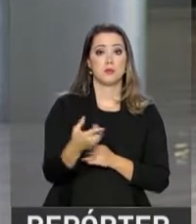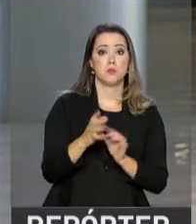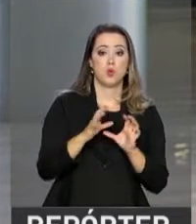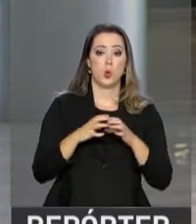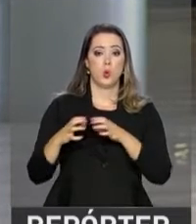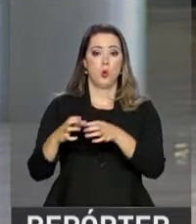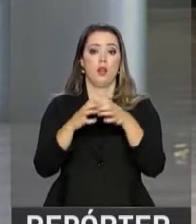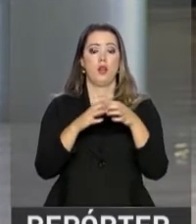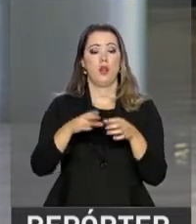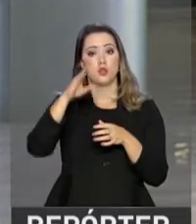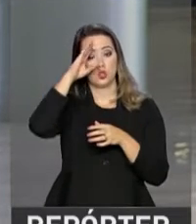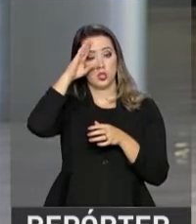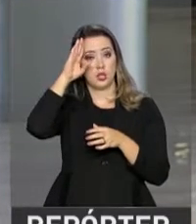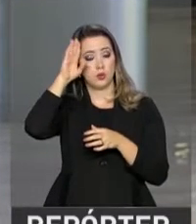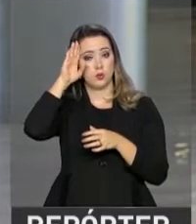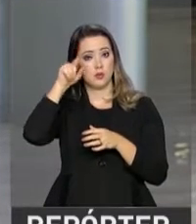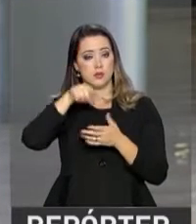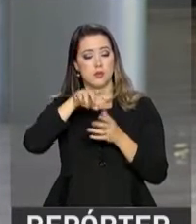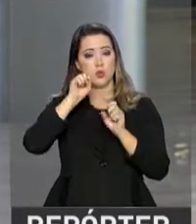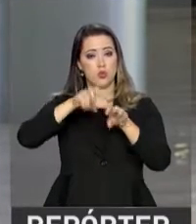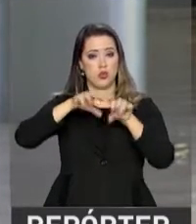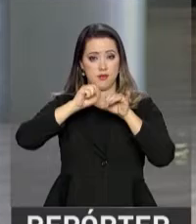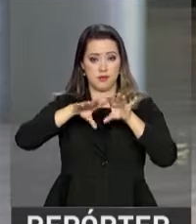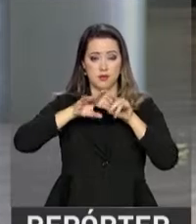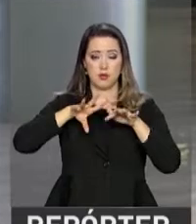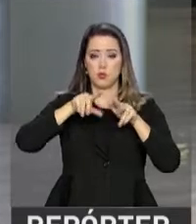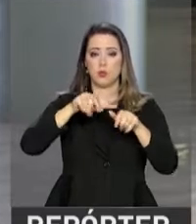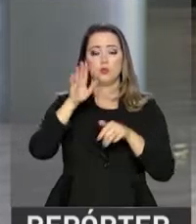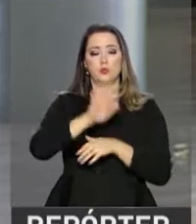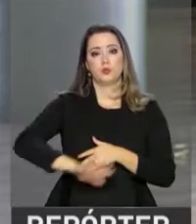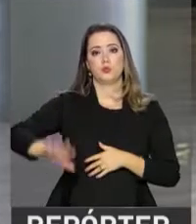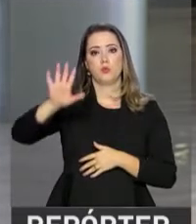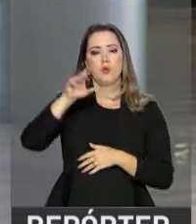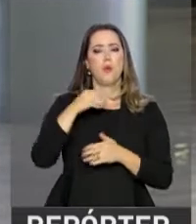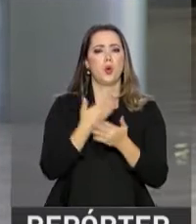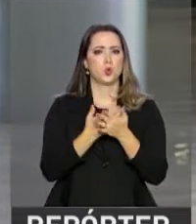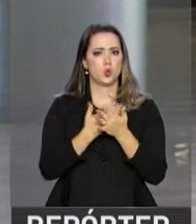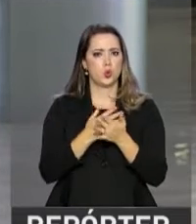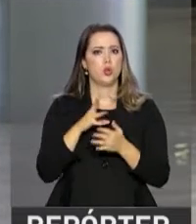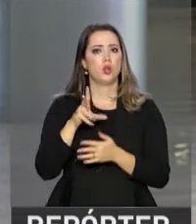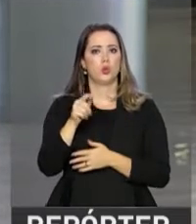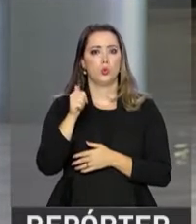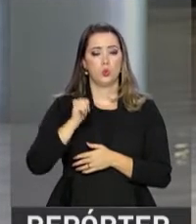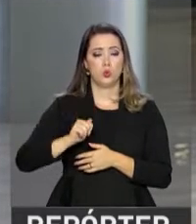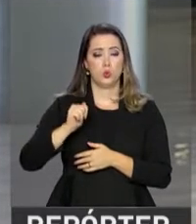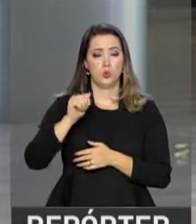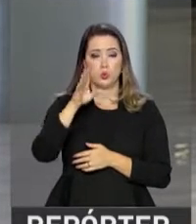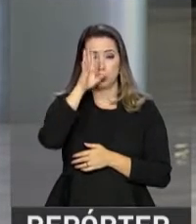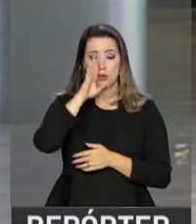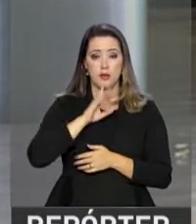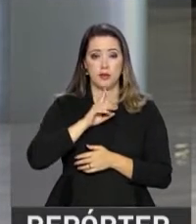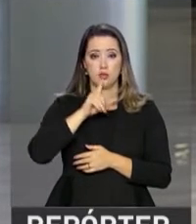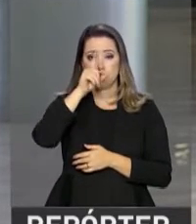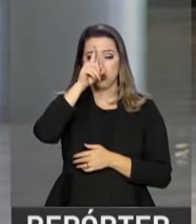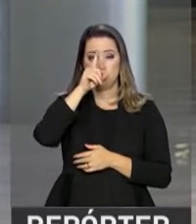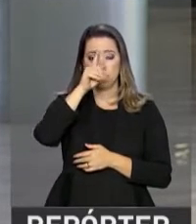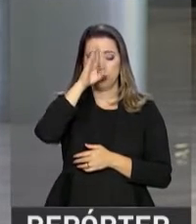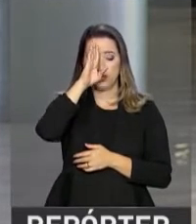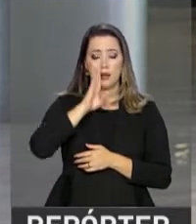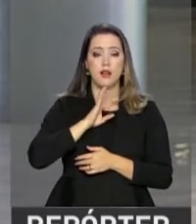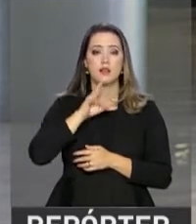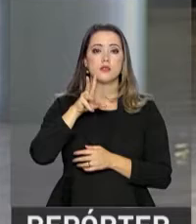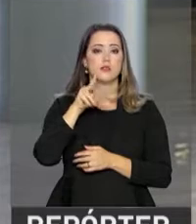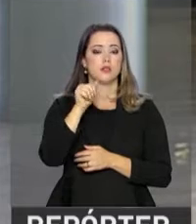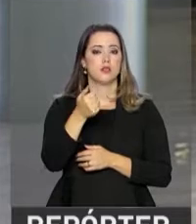de todo o país. O candidato vai poder concorrer a bolsas de estudo integrais e parciais em instituições privadas de